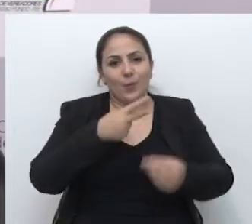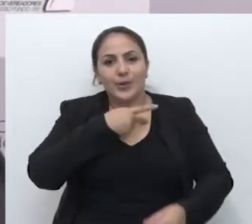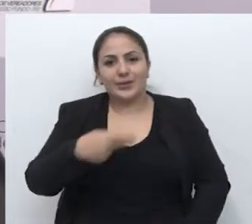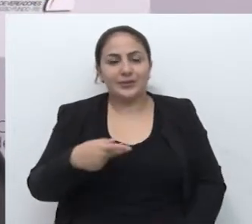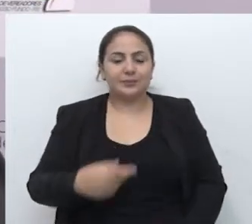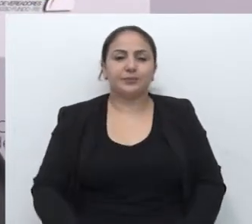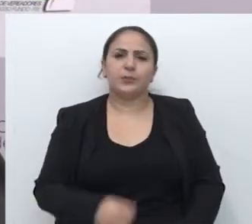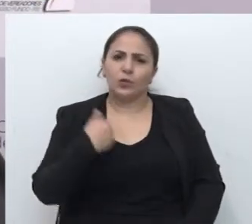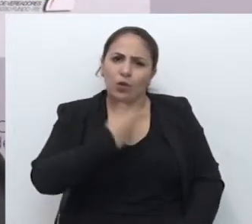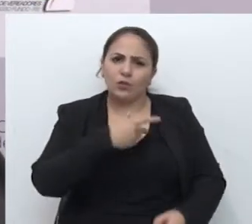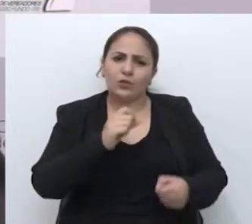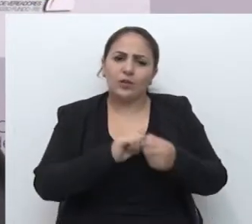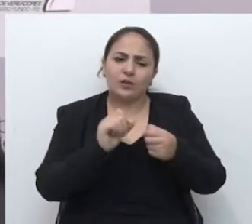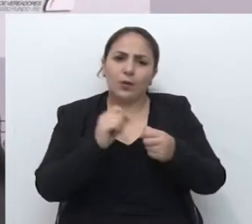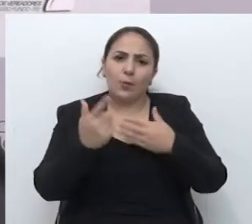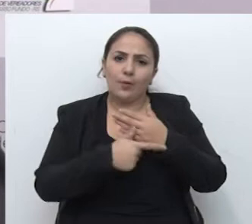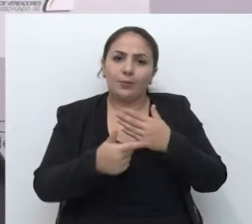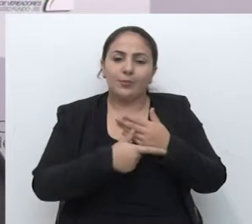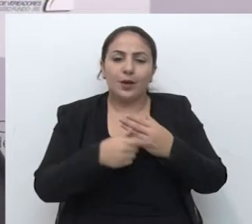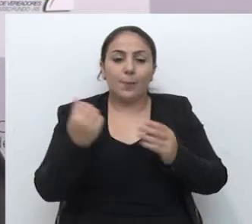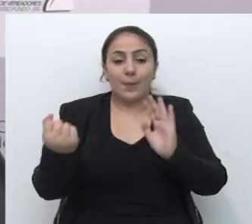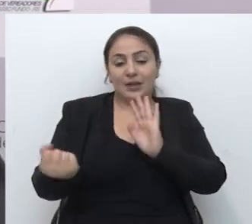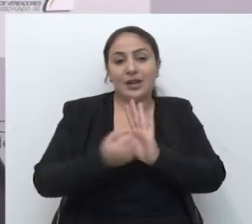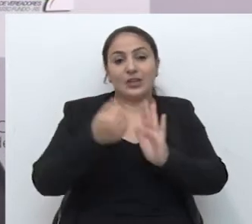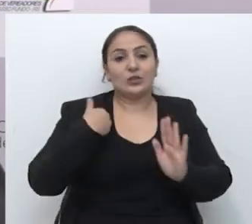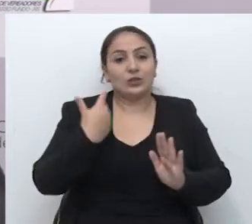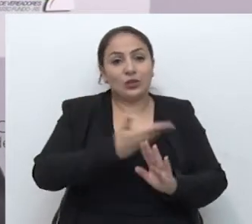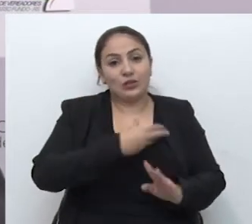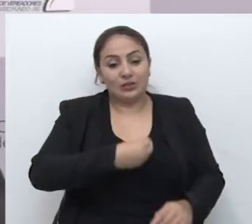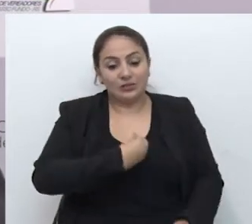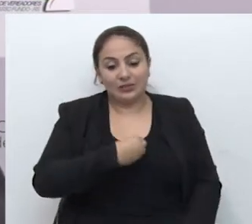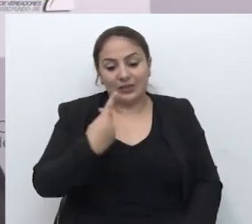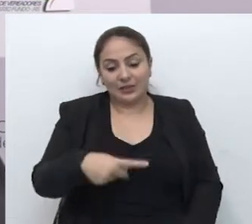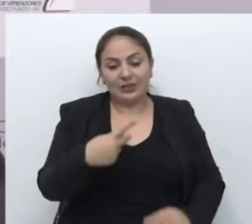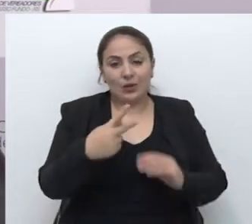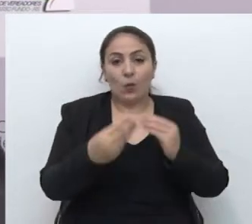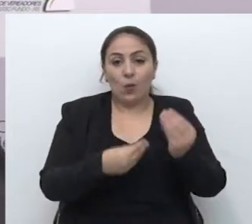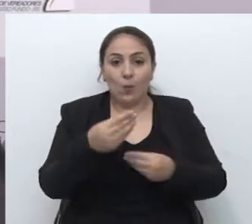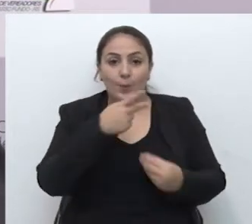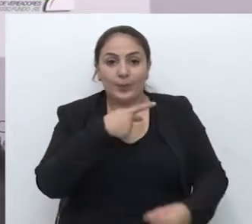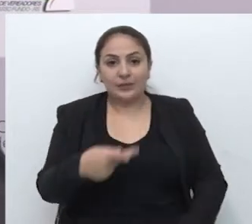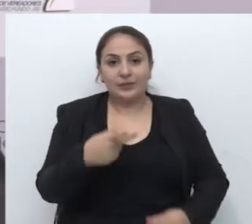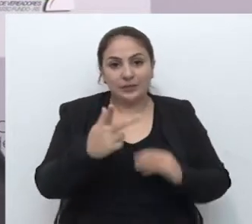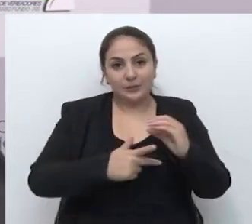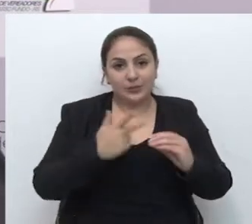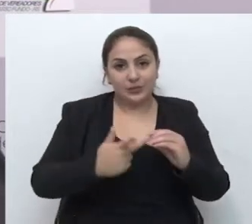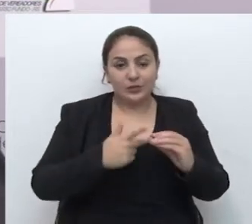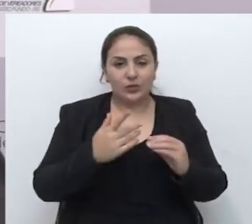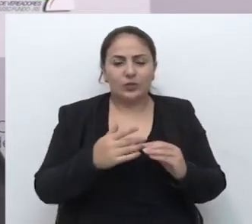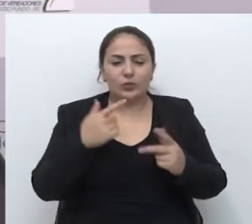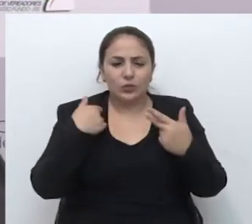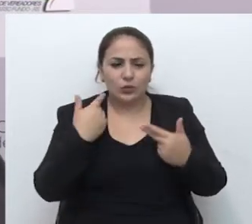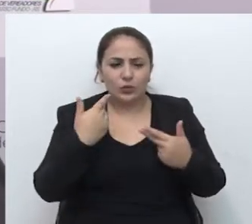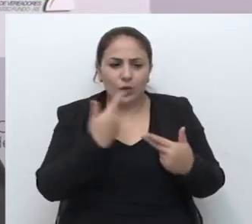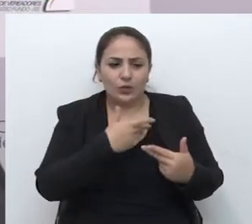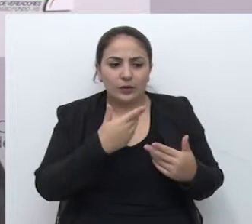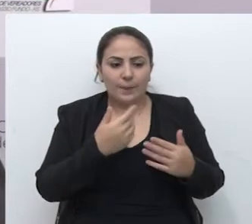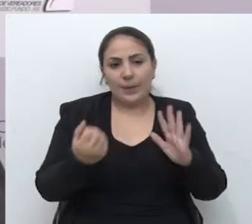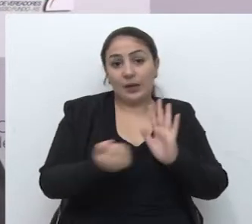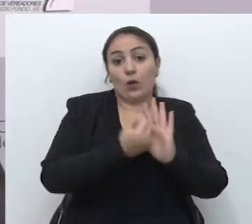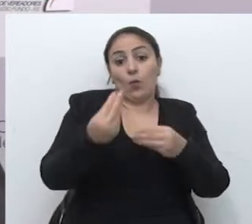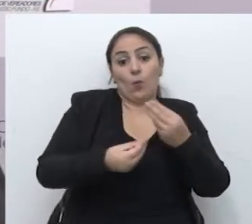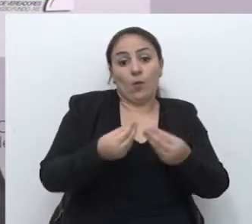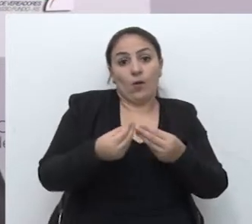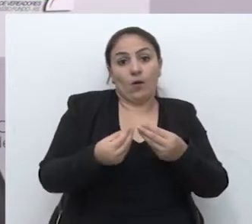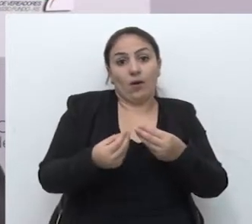fazendo nossa parte aqui, queremos deixar marcado nossa passagem pela presidência da Câmara, marcado com economia,